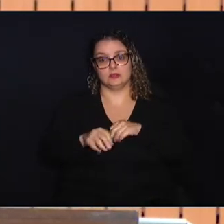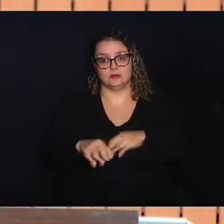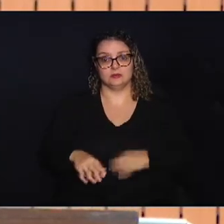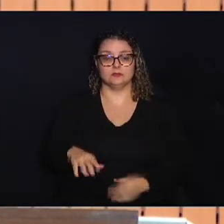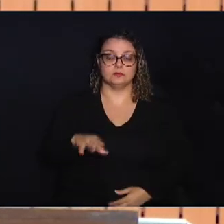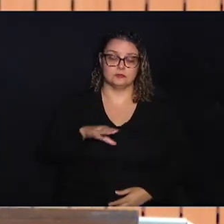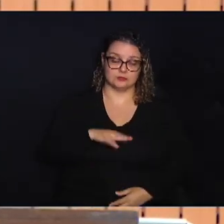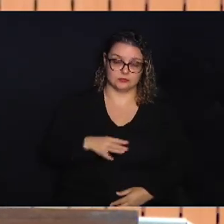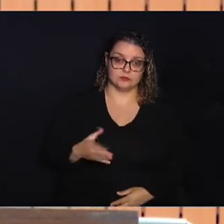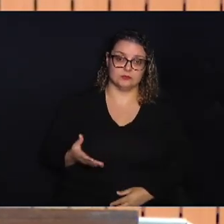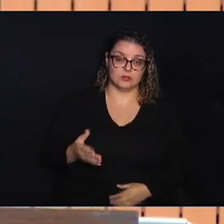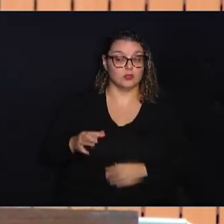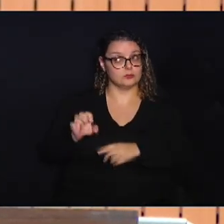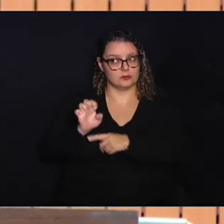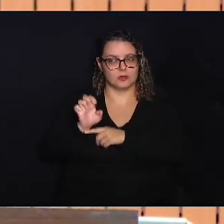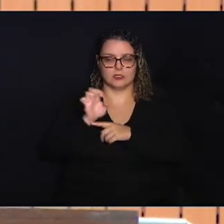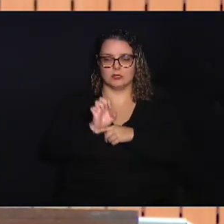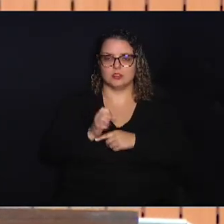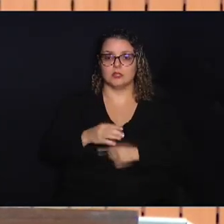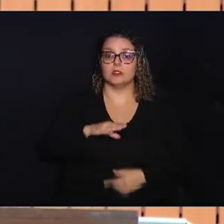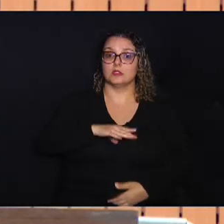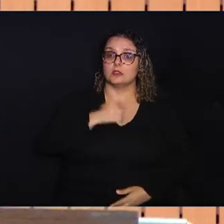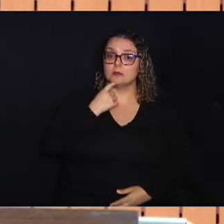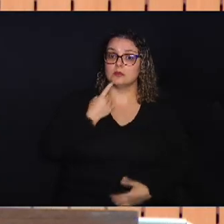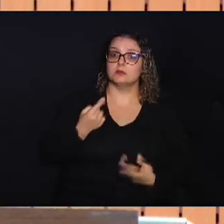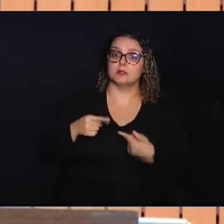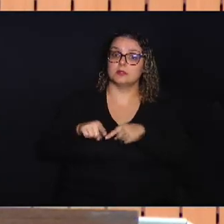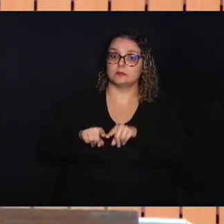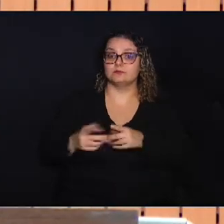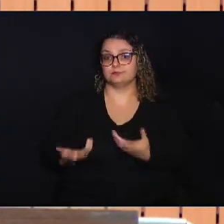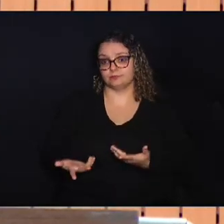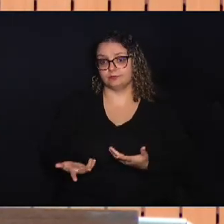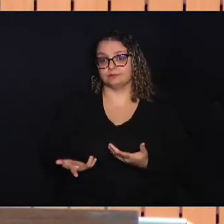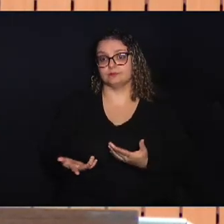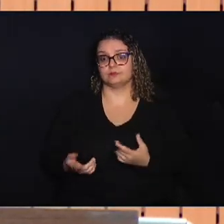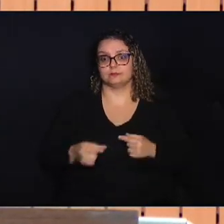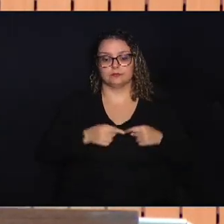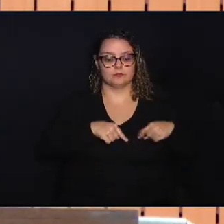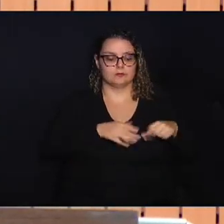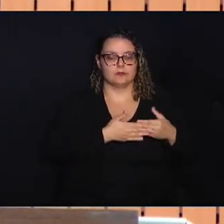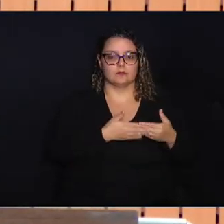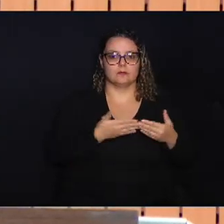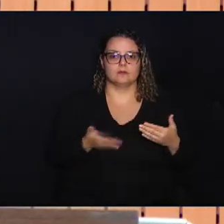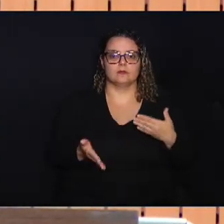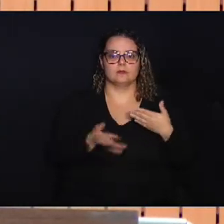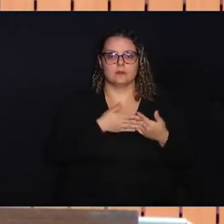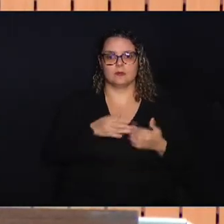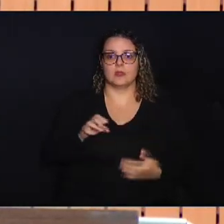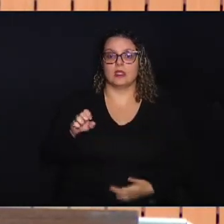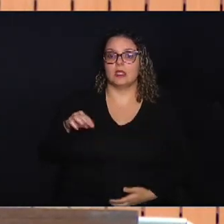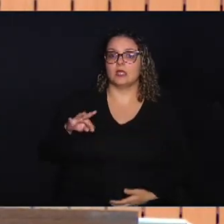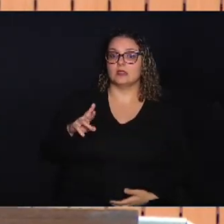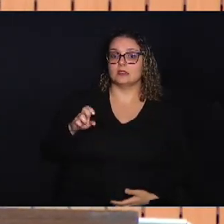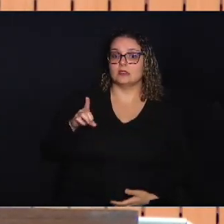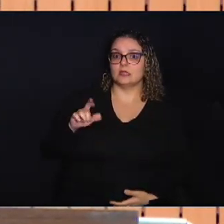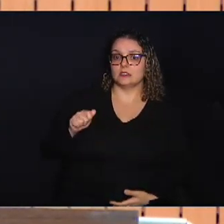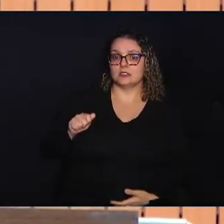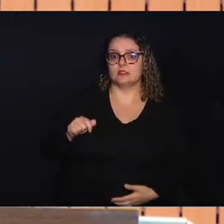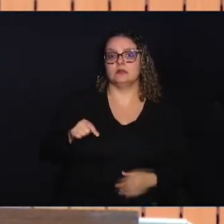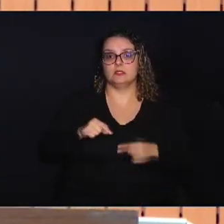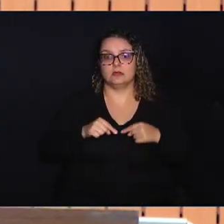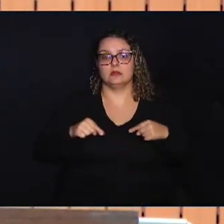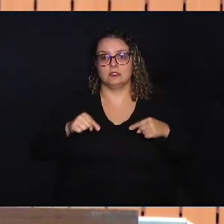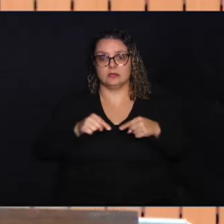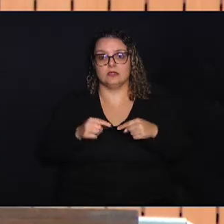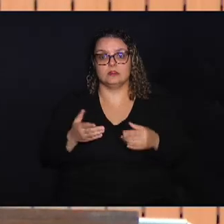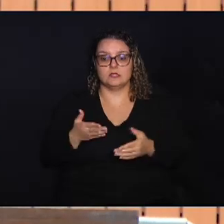Estado. Então, Campinas está sendo parceira nisso. Inclusive, está fechando sala de entrada. Para quem não sabe o que é isso, fechando sala de primeiro